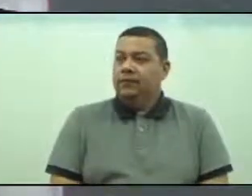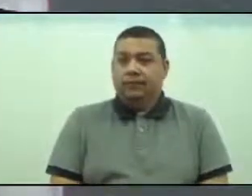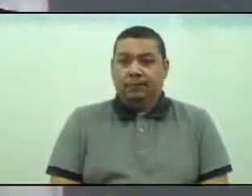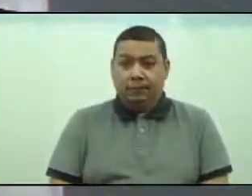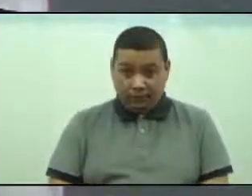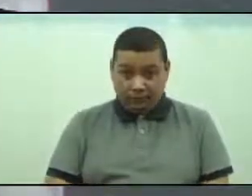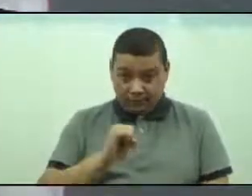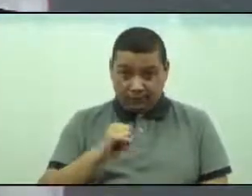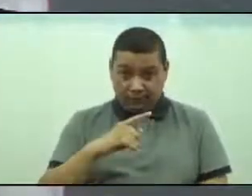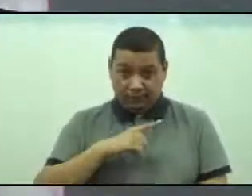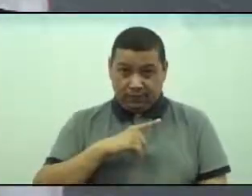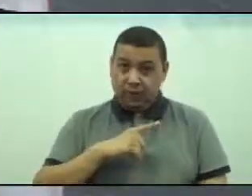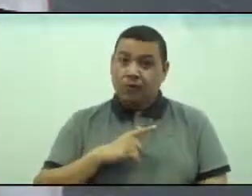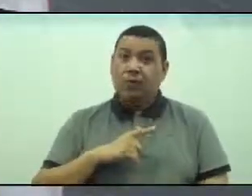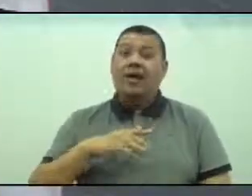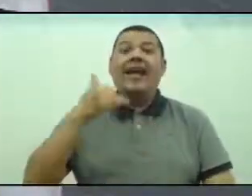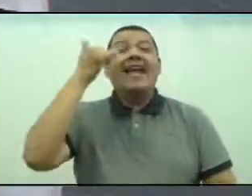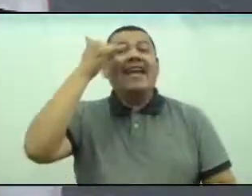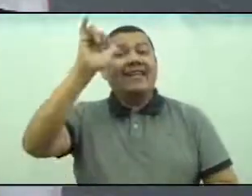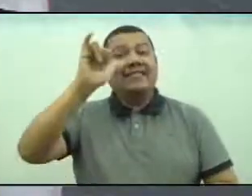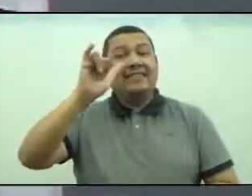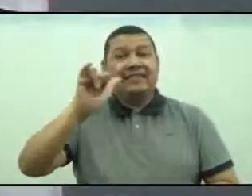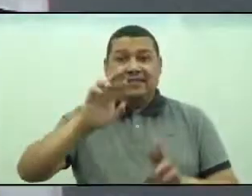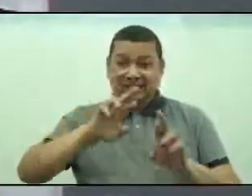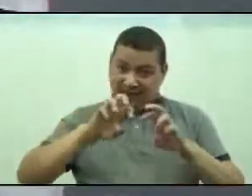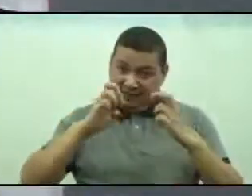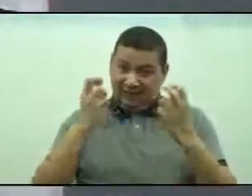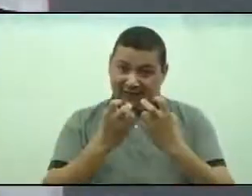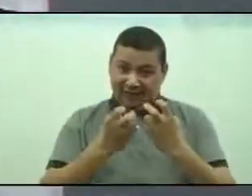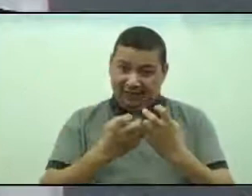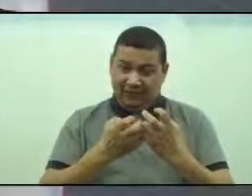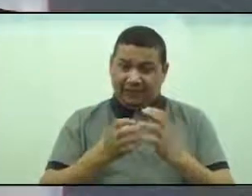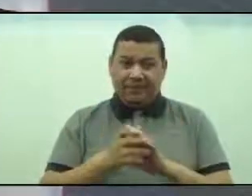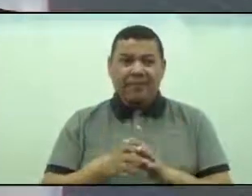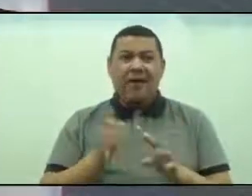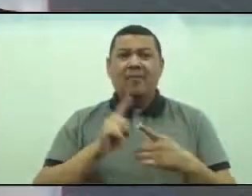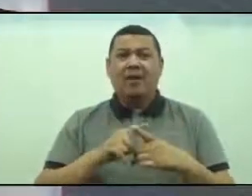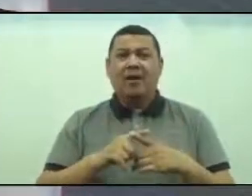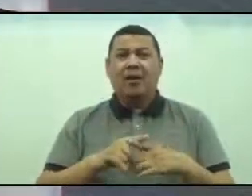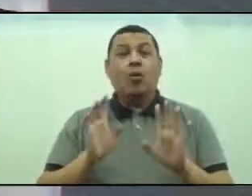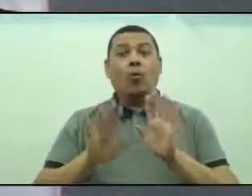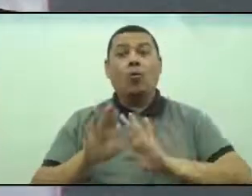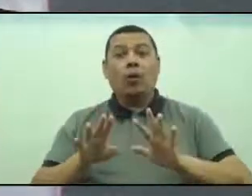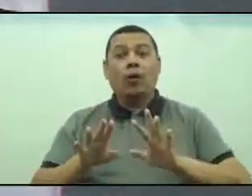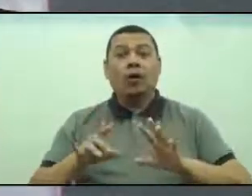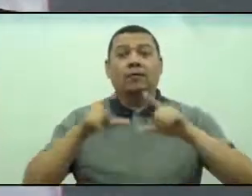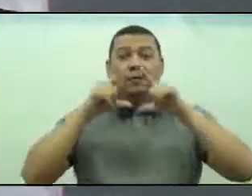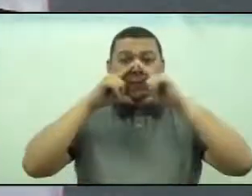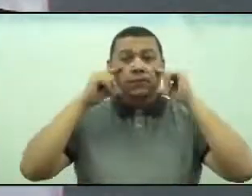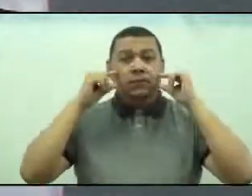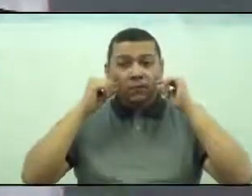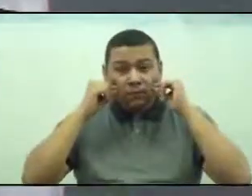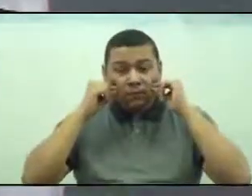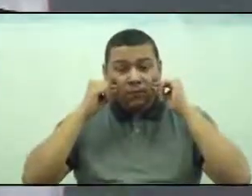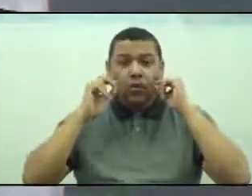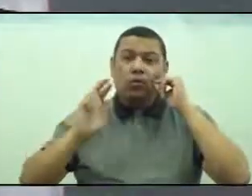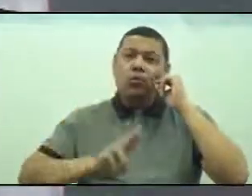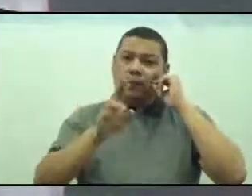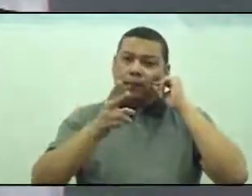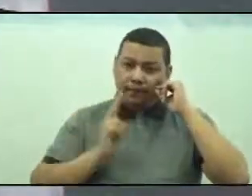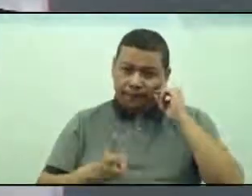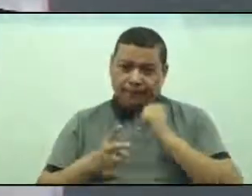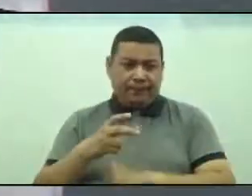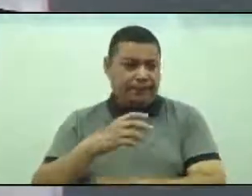mas as aglomerações sem a máscara, sem o álcool gel, sem as medidas de higiene e sem